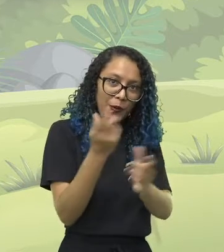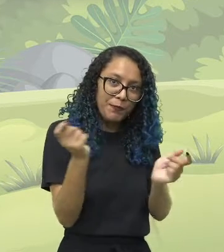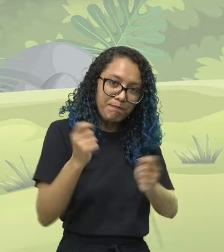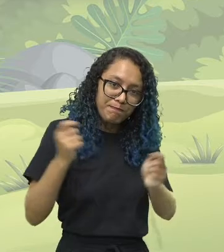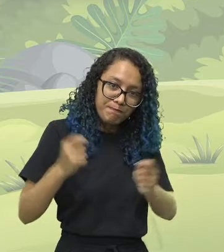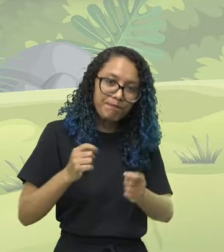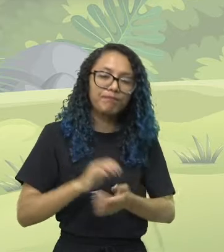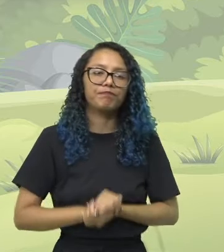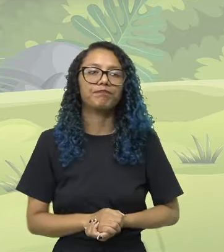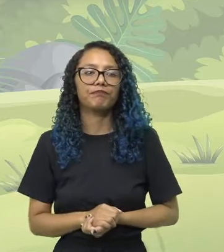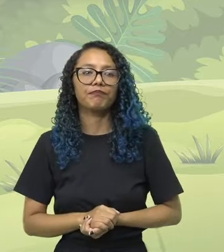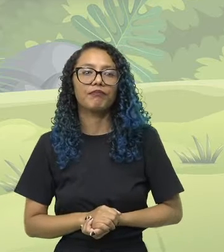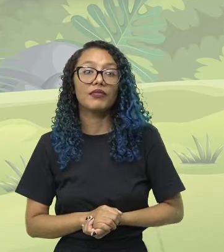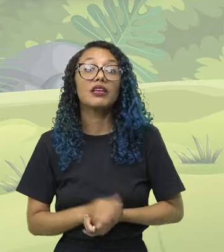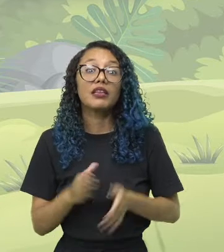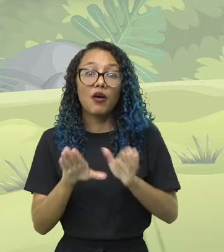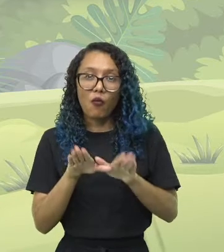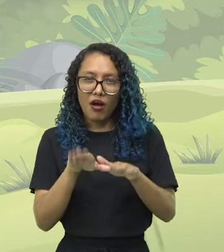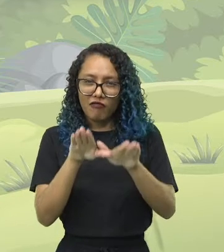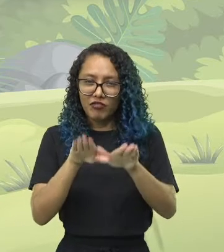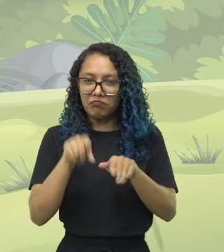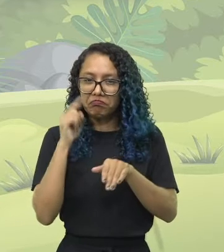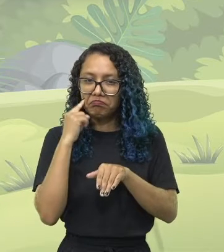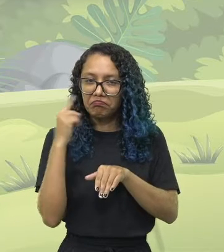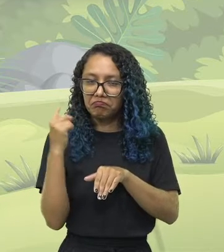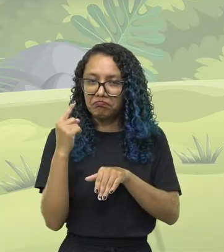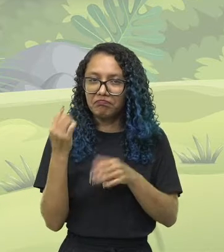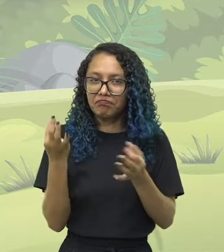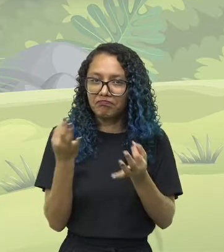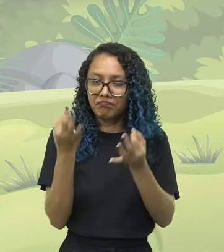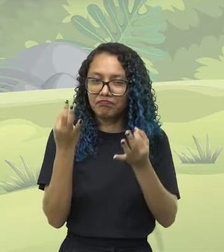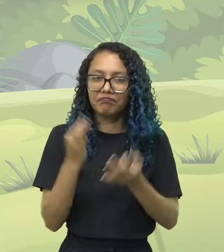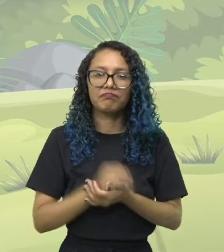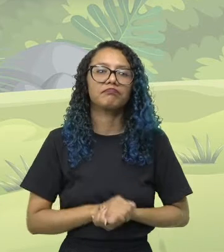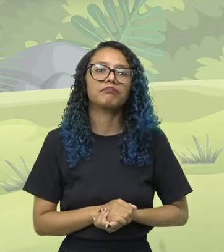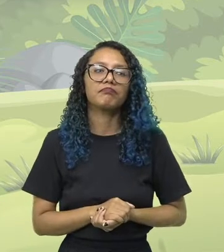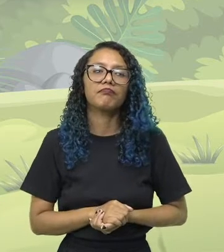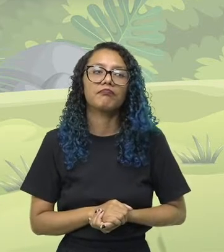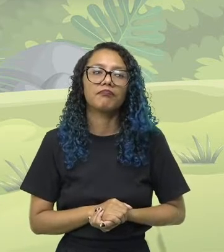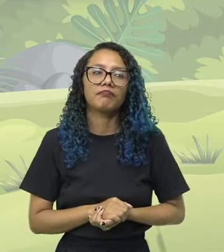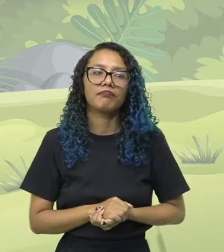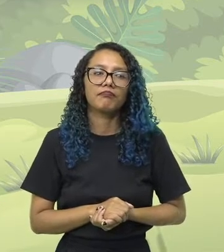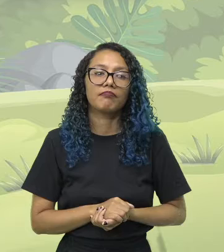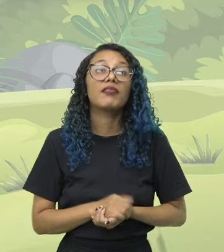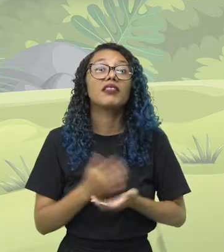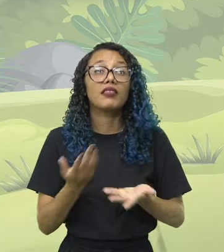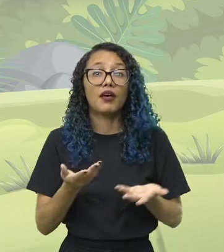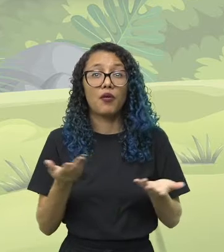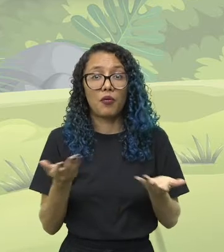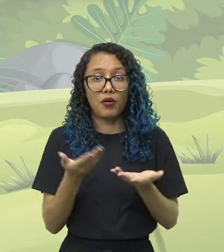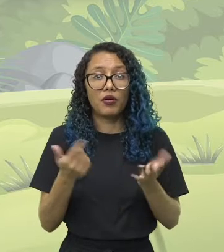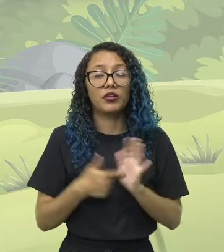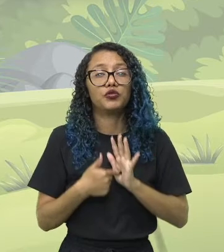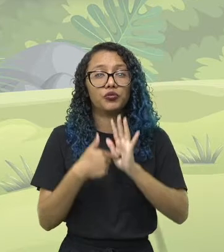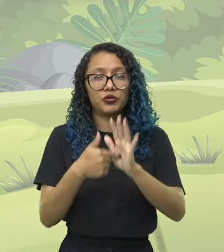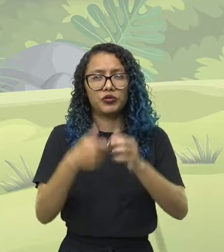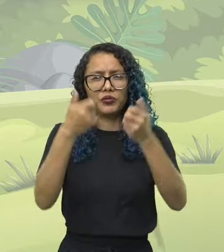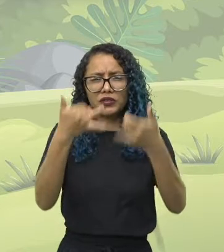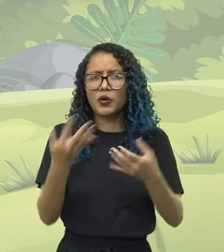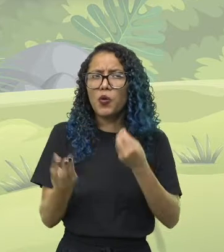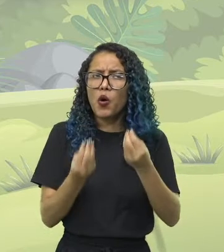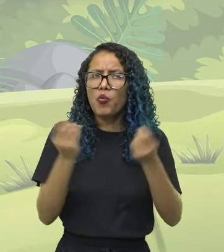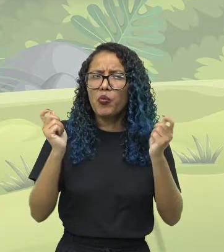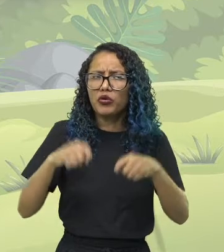Aves, as mais. Até aqui no texto nós vimos então aí a forma, né, que essas sementes elas chegam de um lugar para o